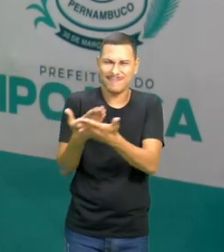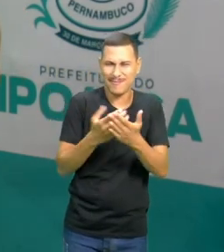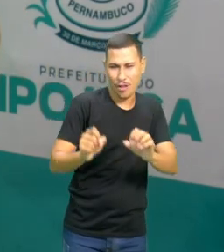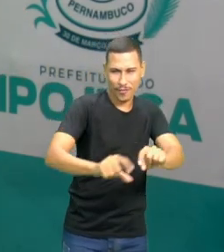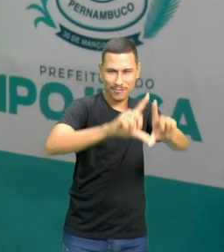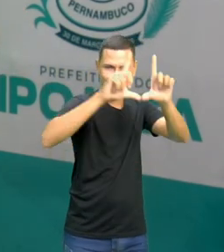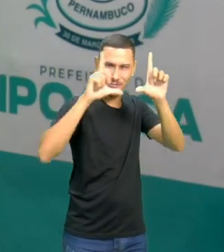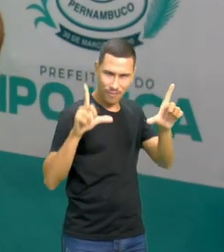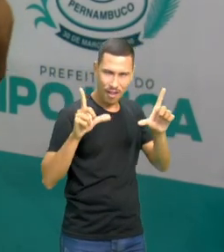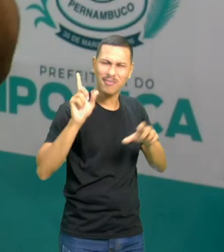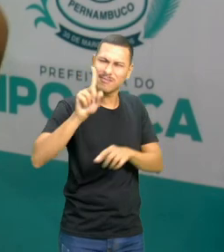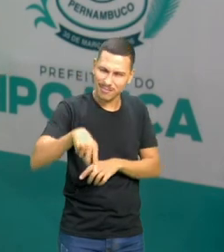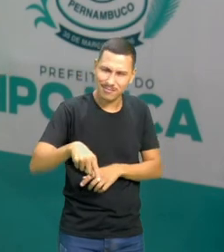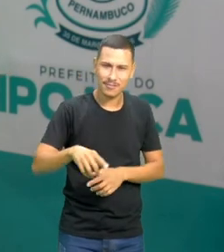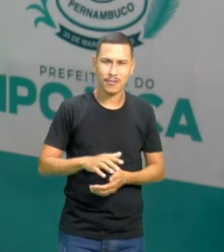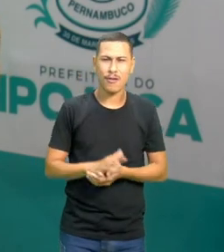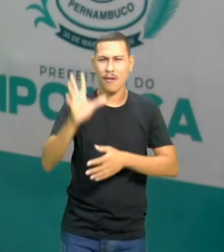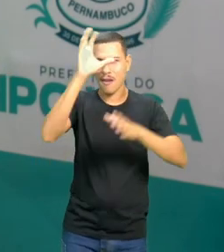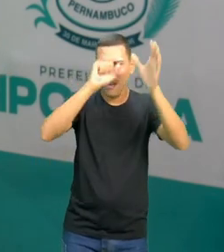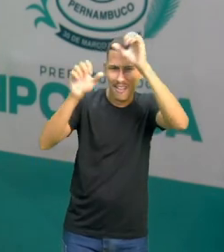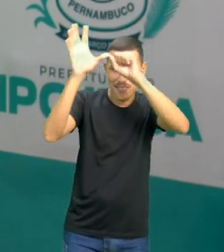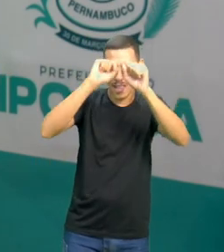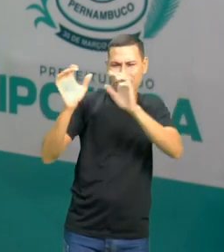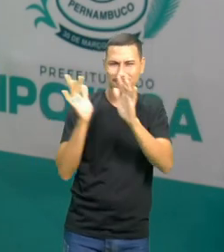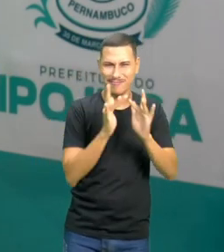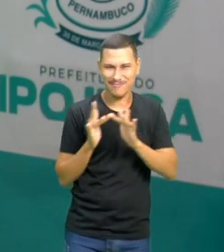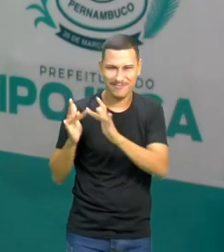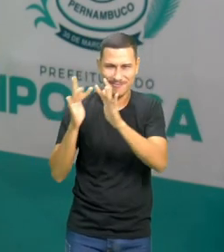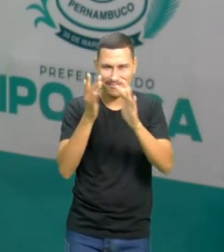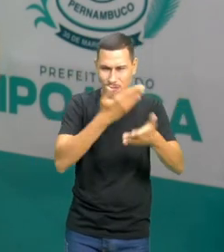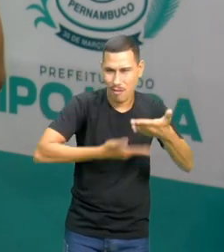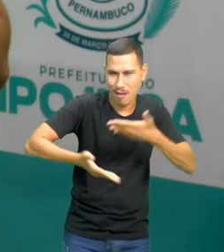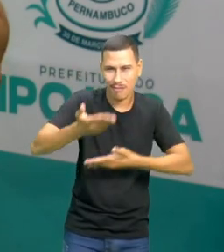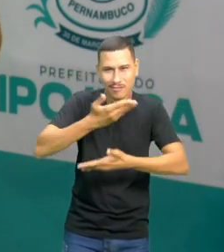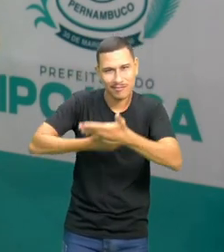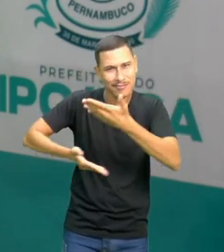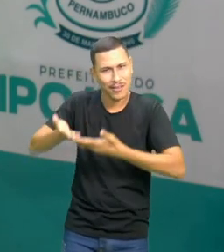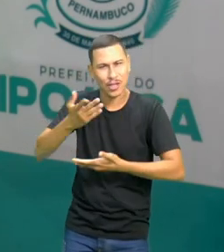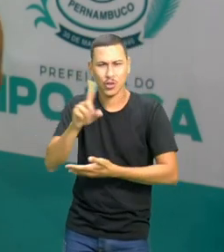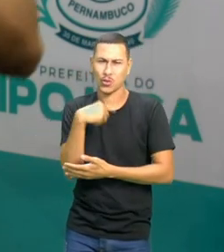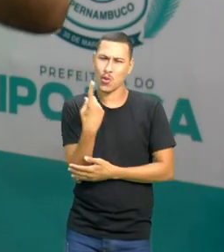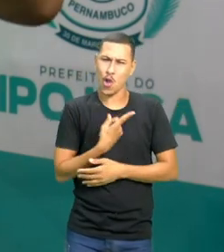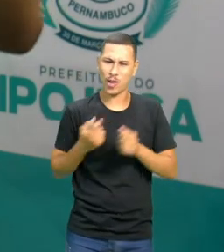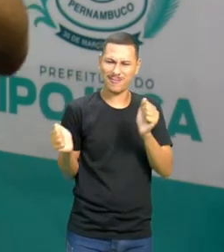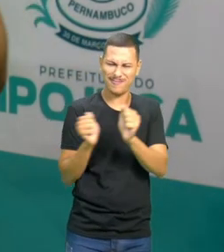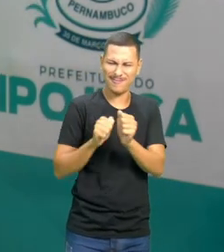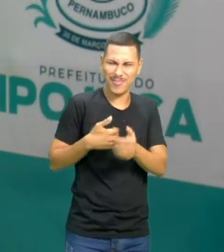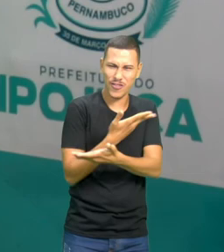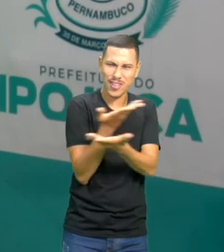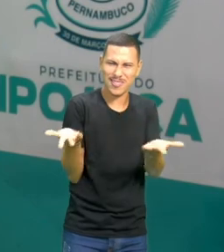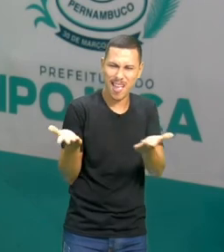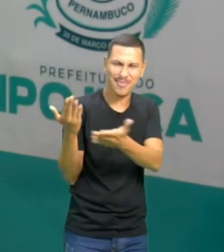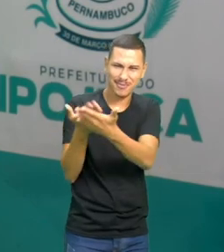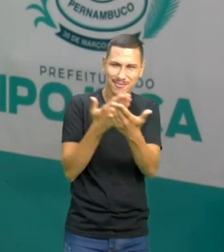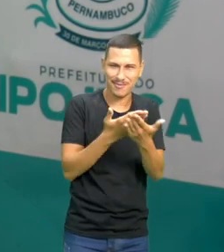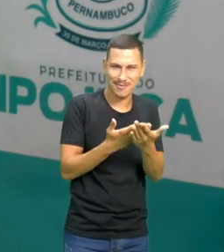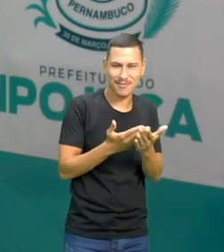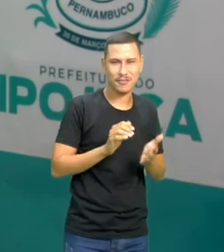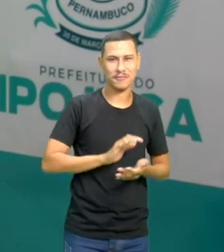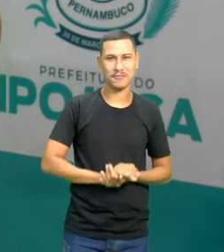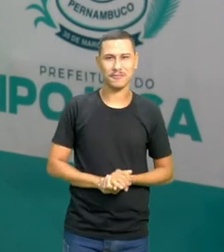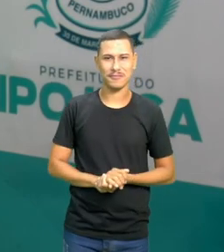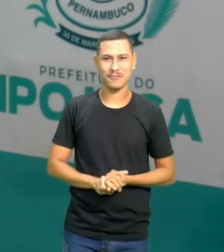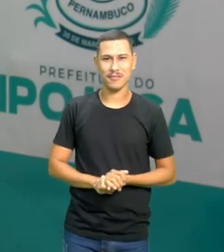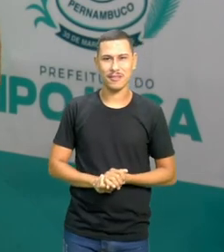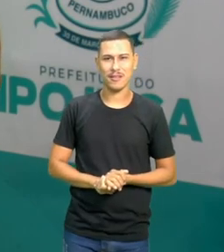nossas aulas na TV é para isso. Aprender interagindo. Estaremos aqui trazendo mais aulas para vocês.